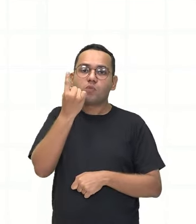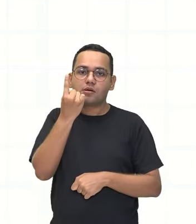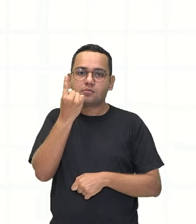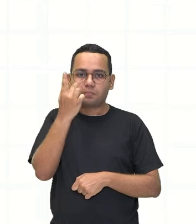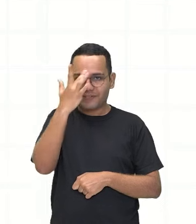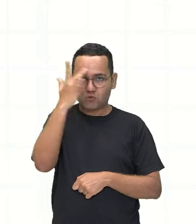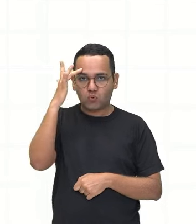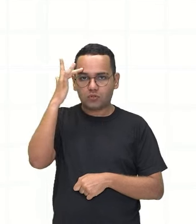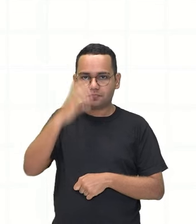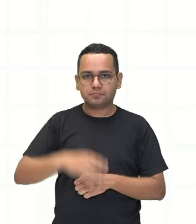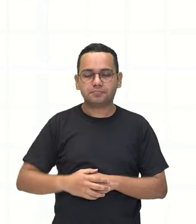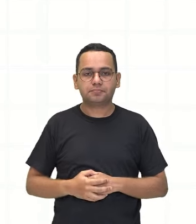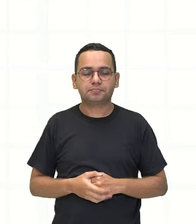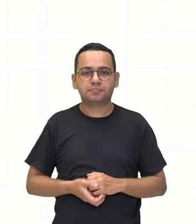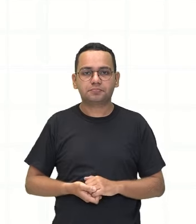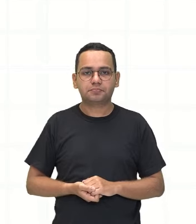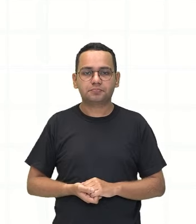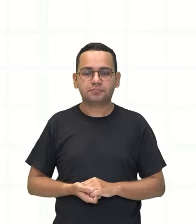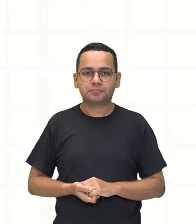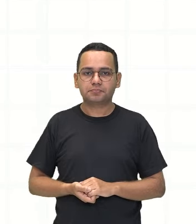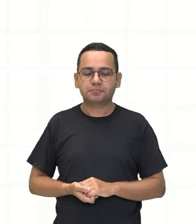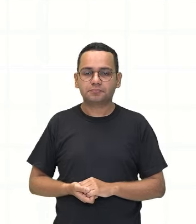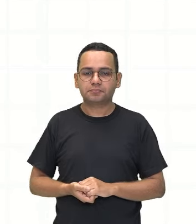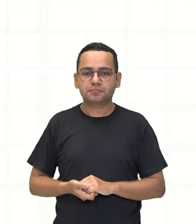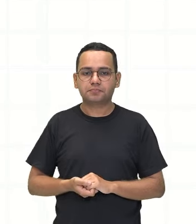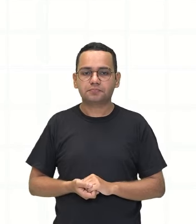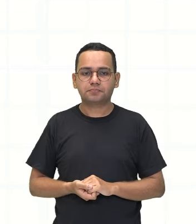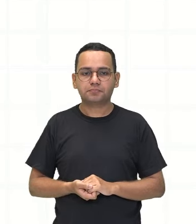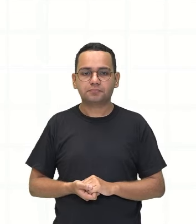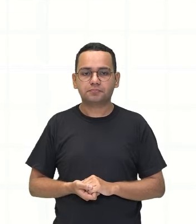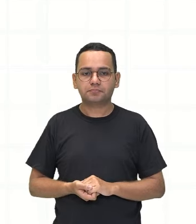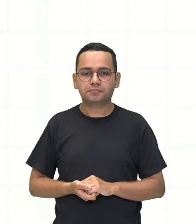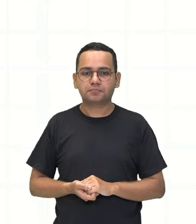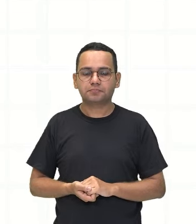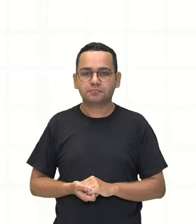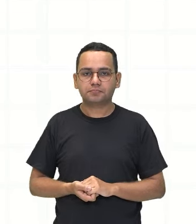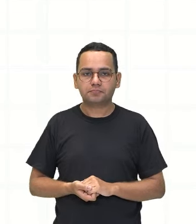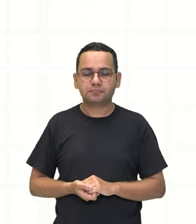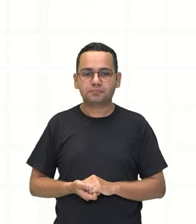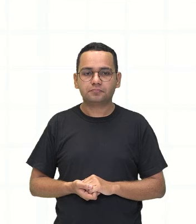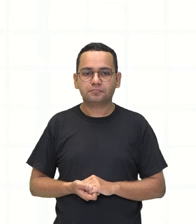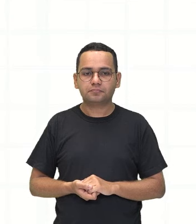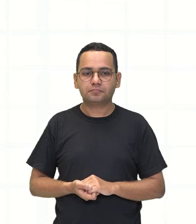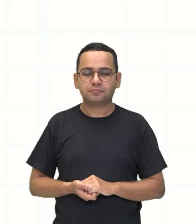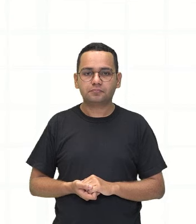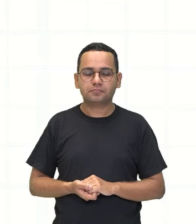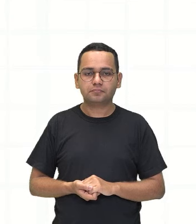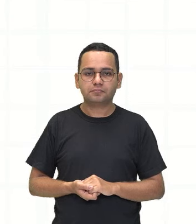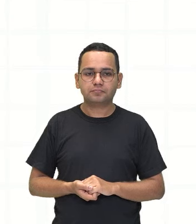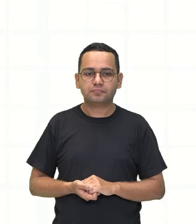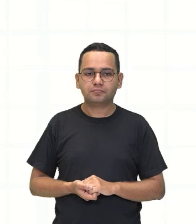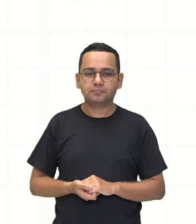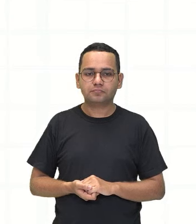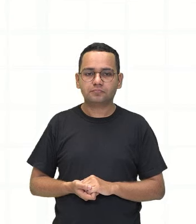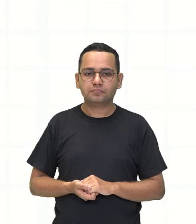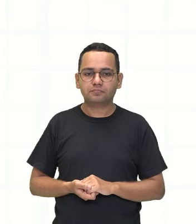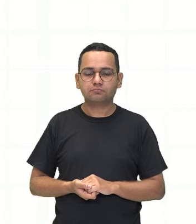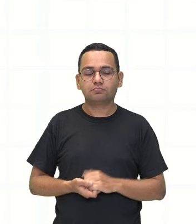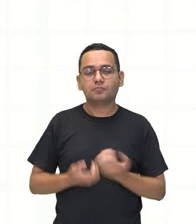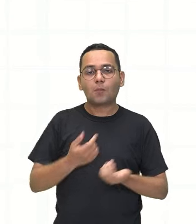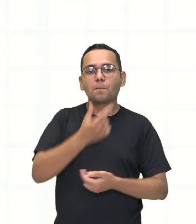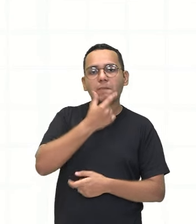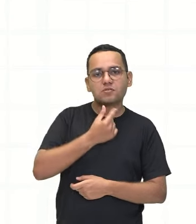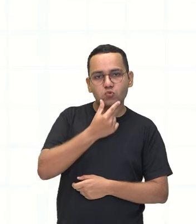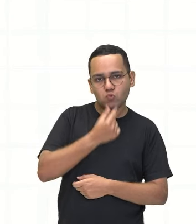aqui a forma, né, do substantivo. Então, vocês observam que amigo termina com O,